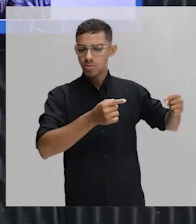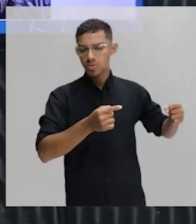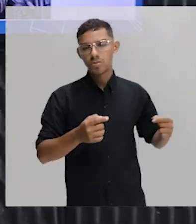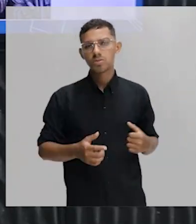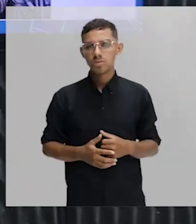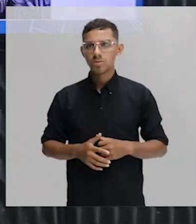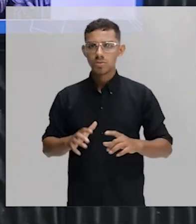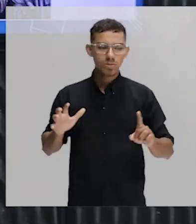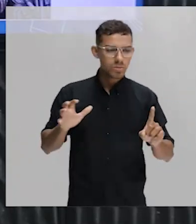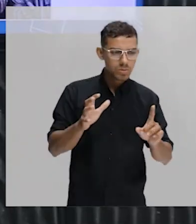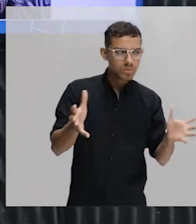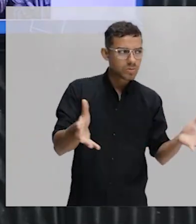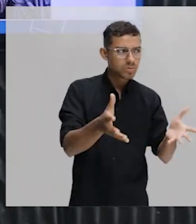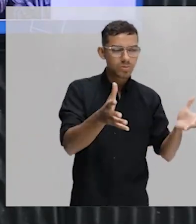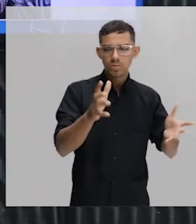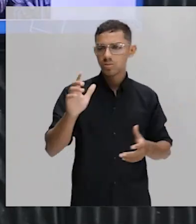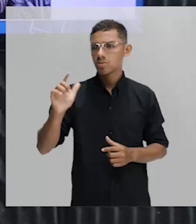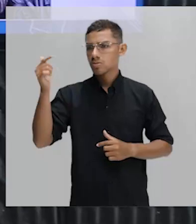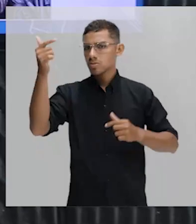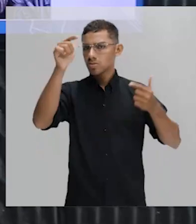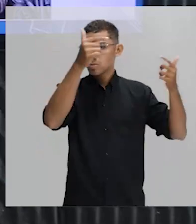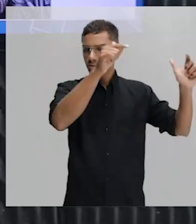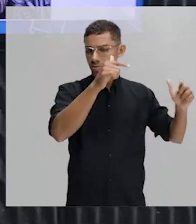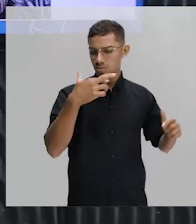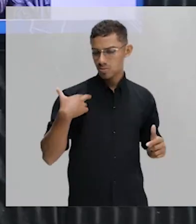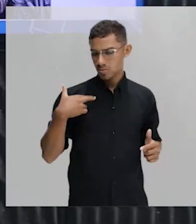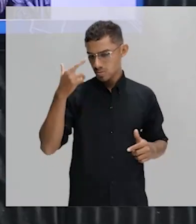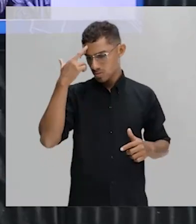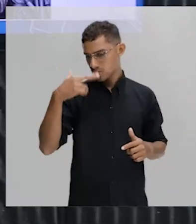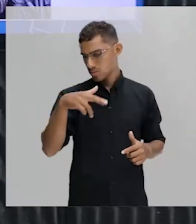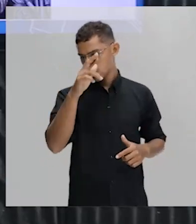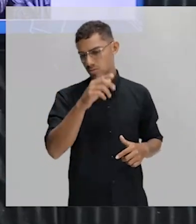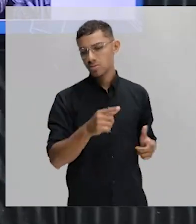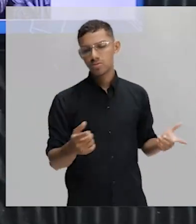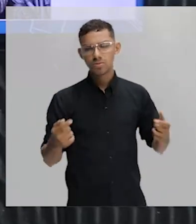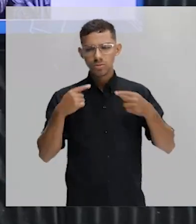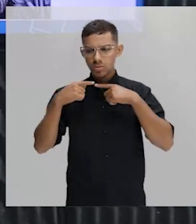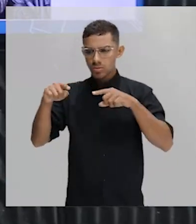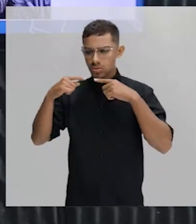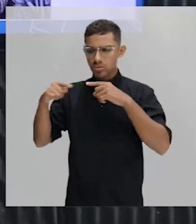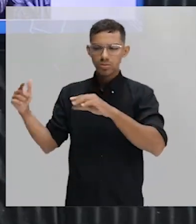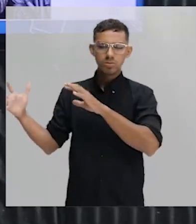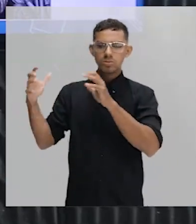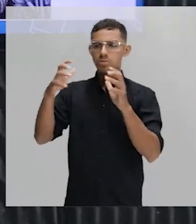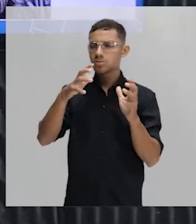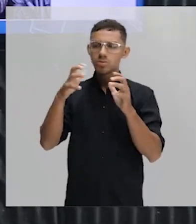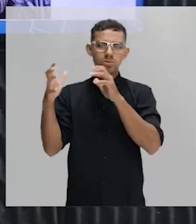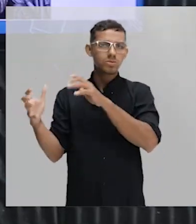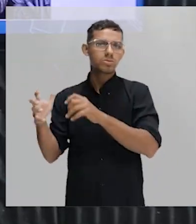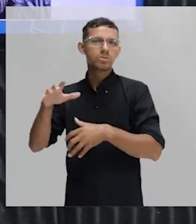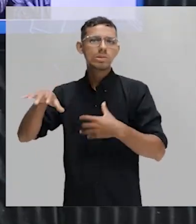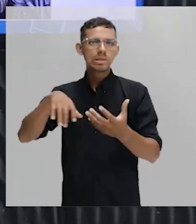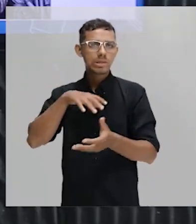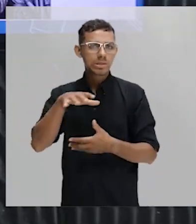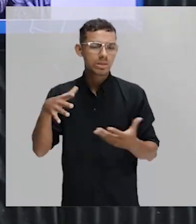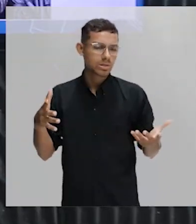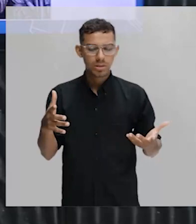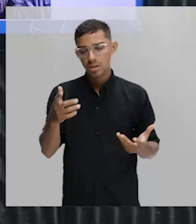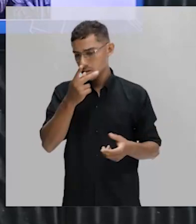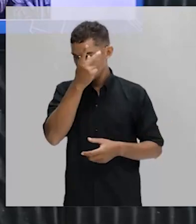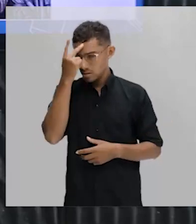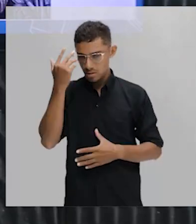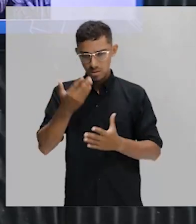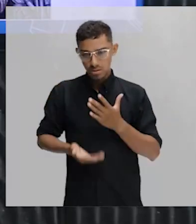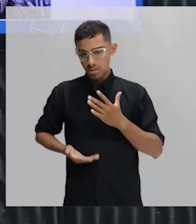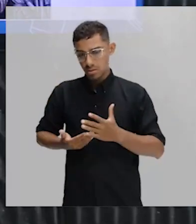acabam destruindo obras que são ligadas a outros fatores religiosos, por birra, por briga, por inconsequência, e quem sai perdendo nisso